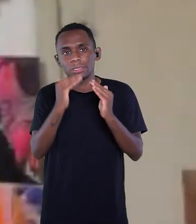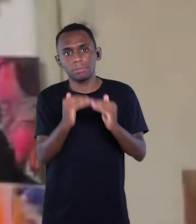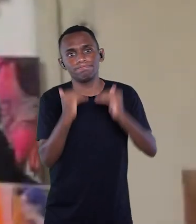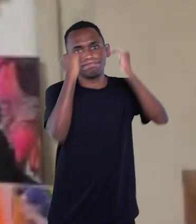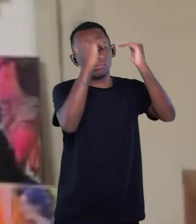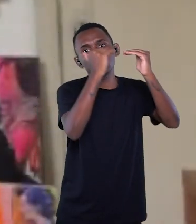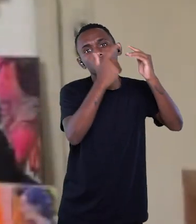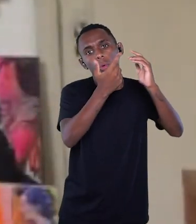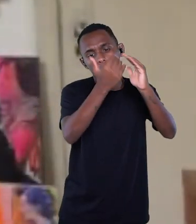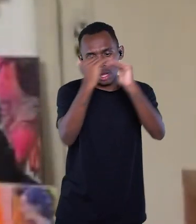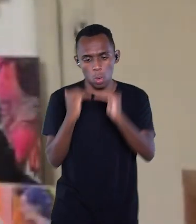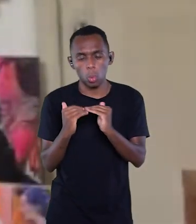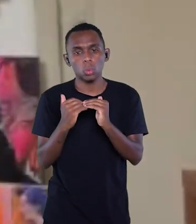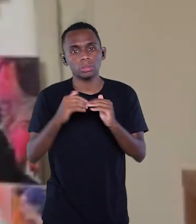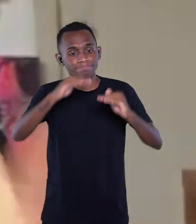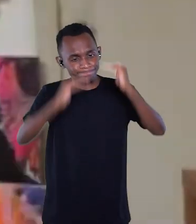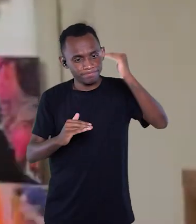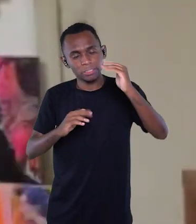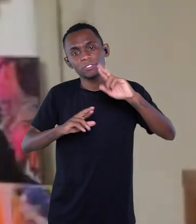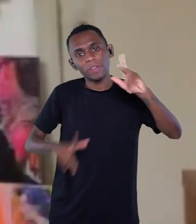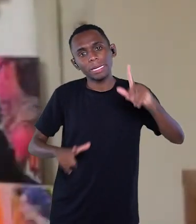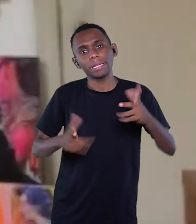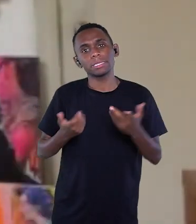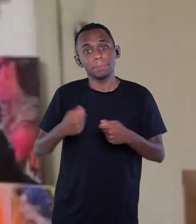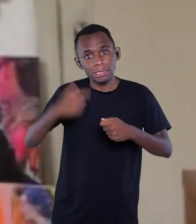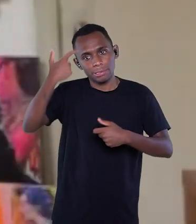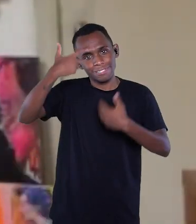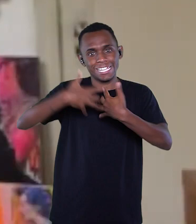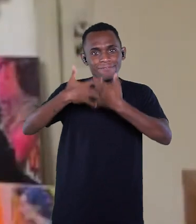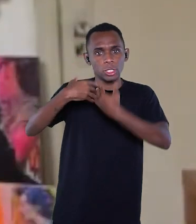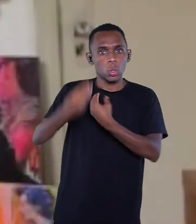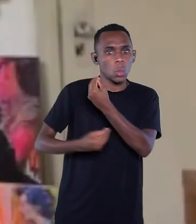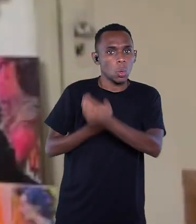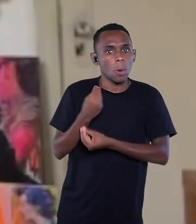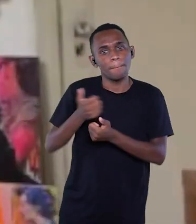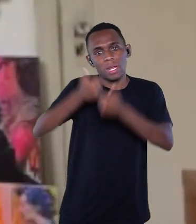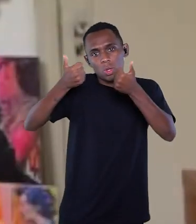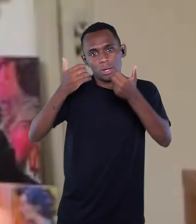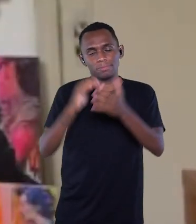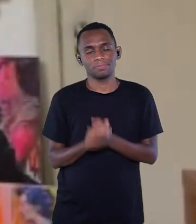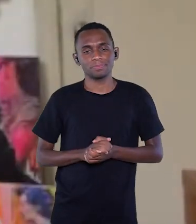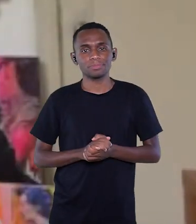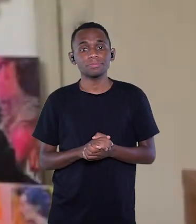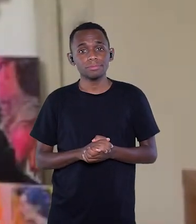e outras que estão inferior, né? Toda uma questão de